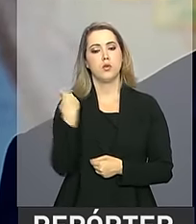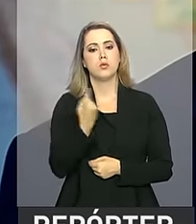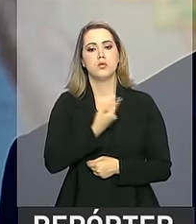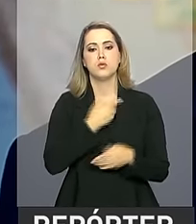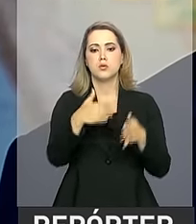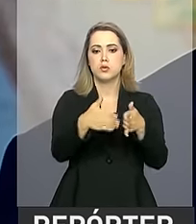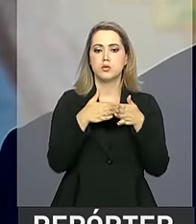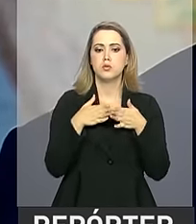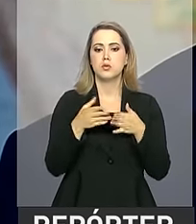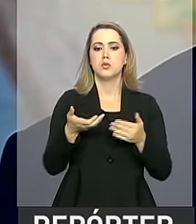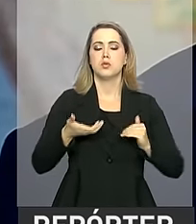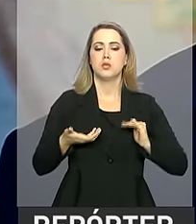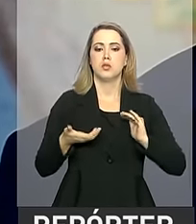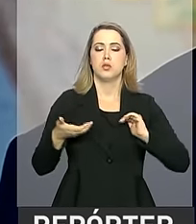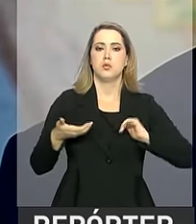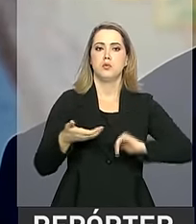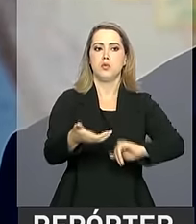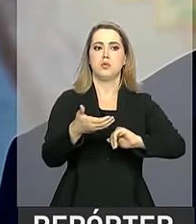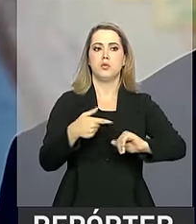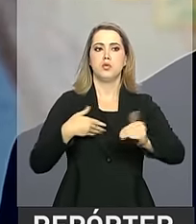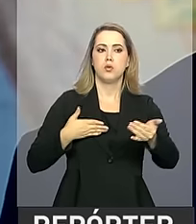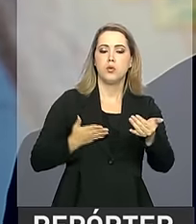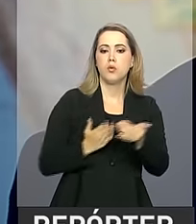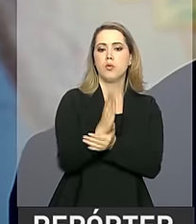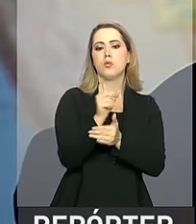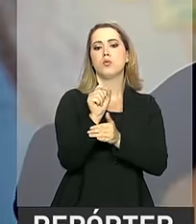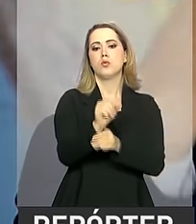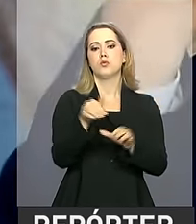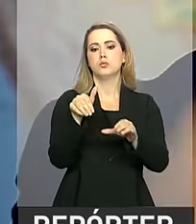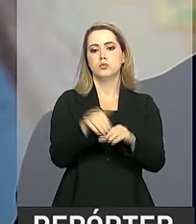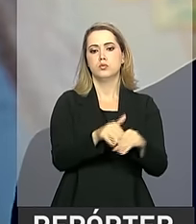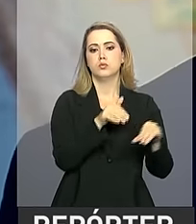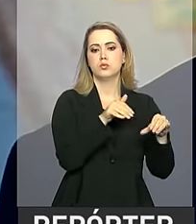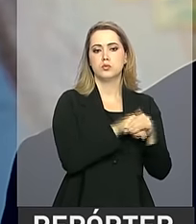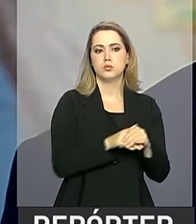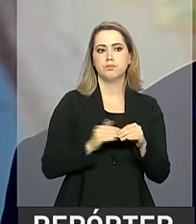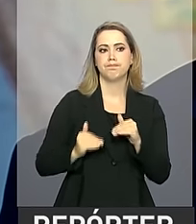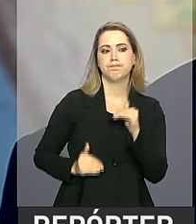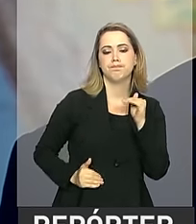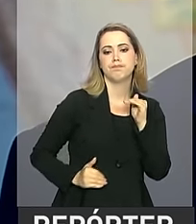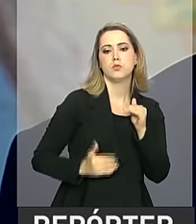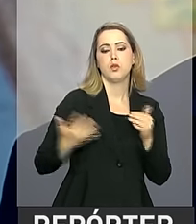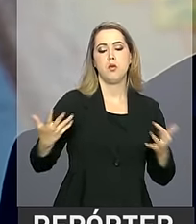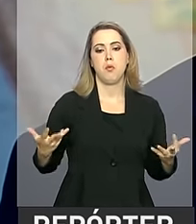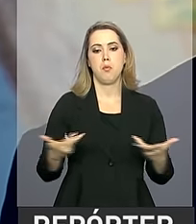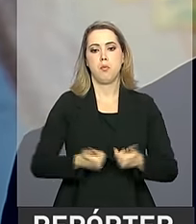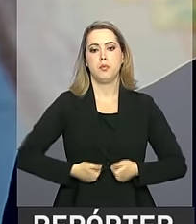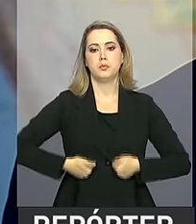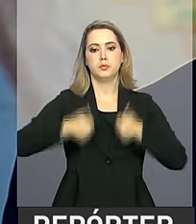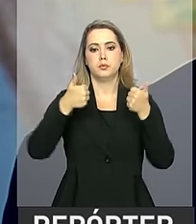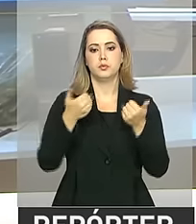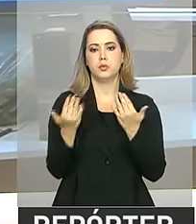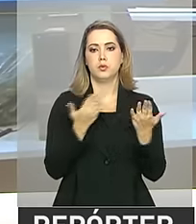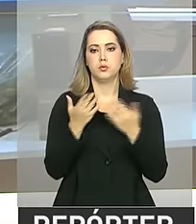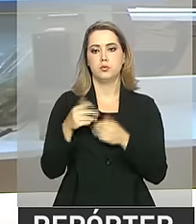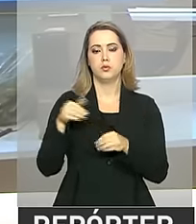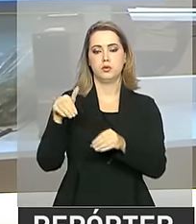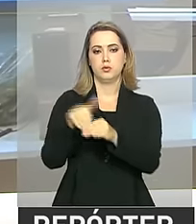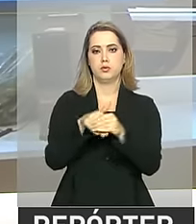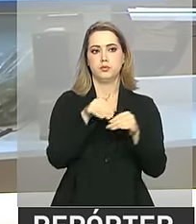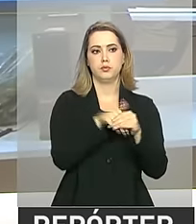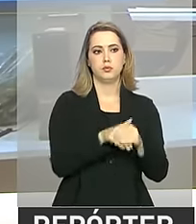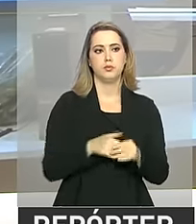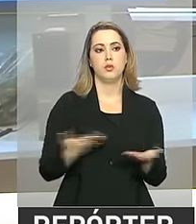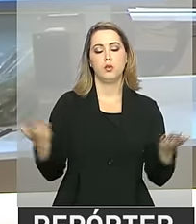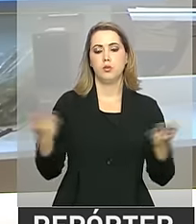ao Congresso Nacional que confirme uma votação ainda mais expressiva do que foi no primeiro turno. E